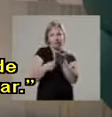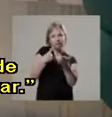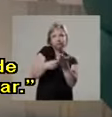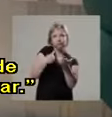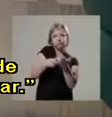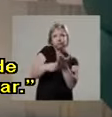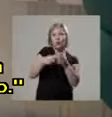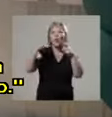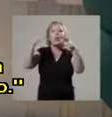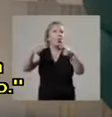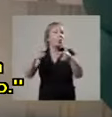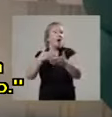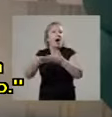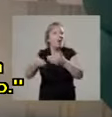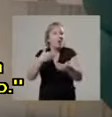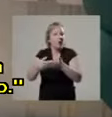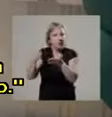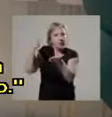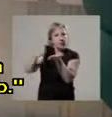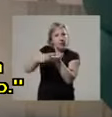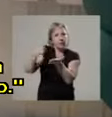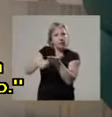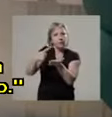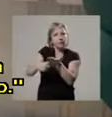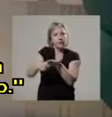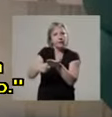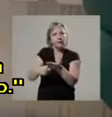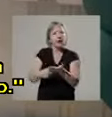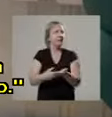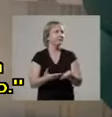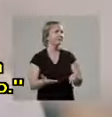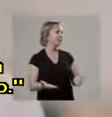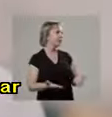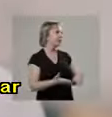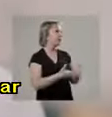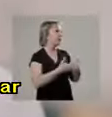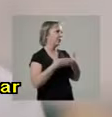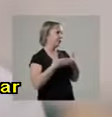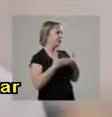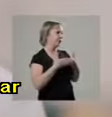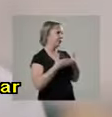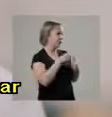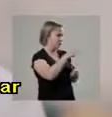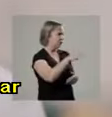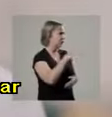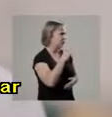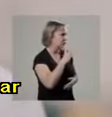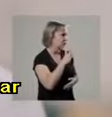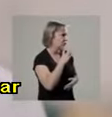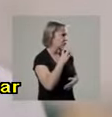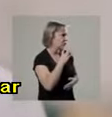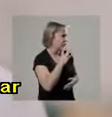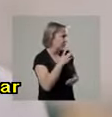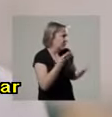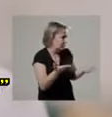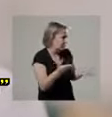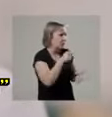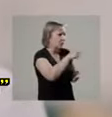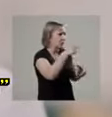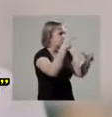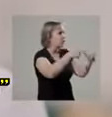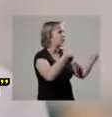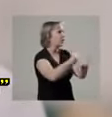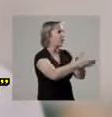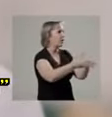fala onde é que você quer me encontrar. Né, vamos marcar um local aí, sei lá, uma quadra, qualquer canto. Ele virou para mim e falou assim, Célia, qualquer lugar